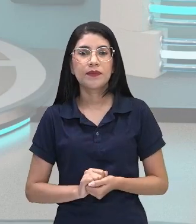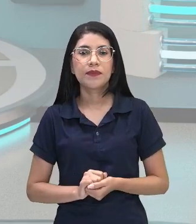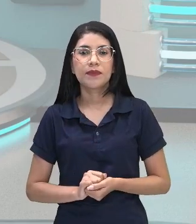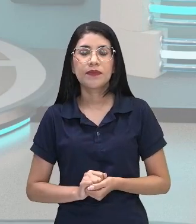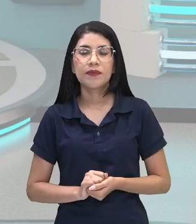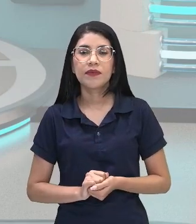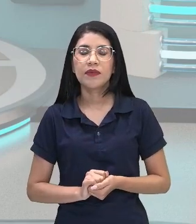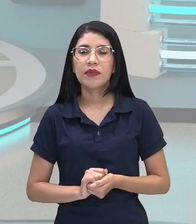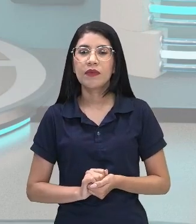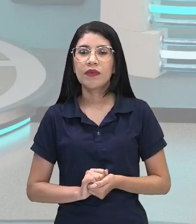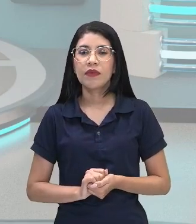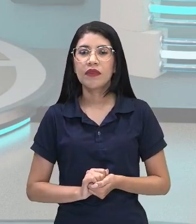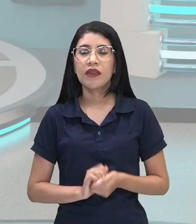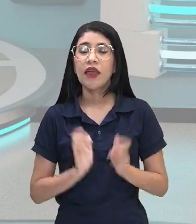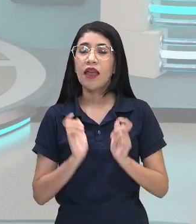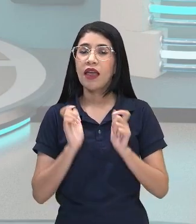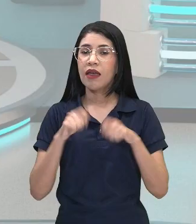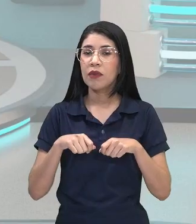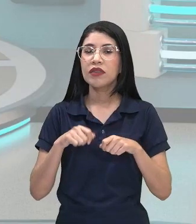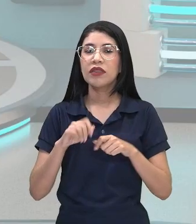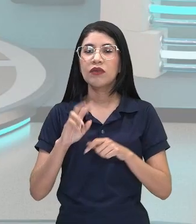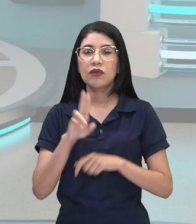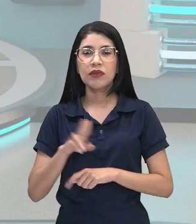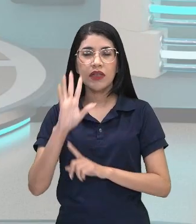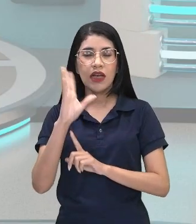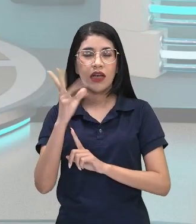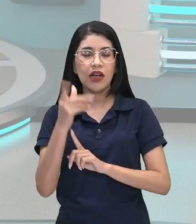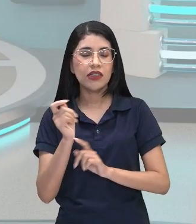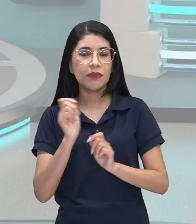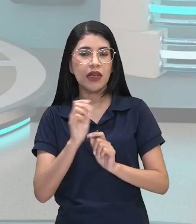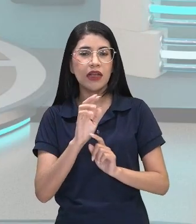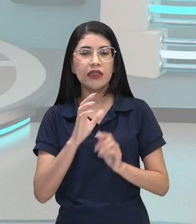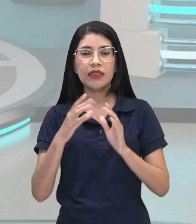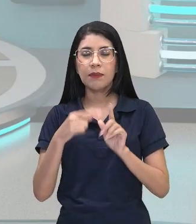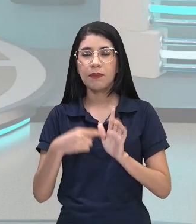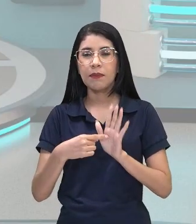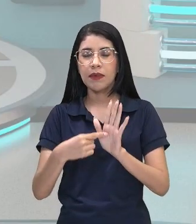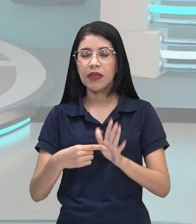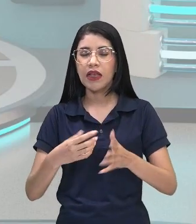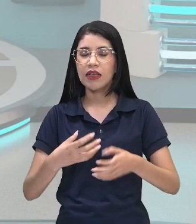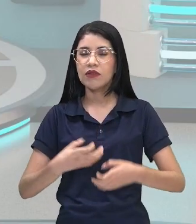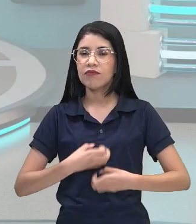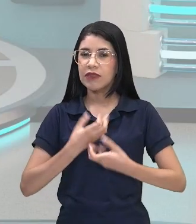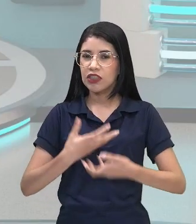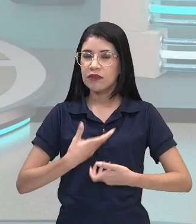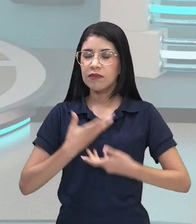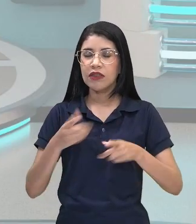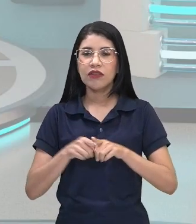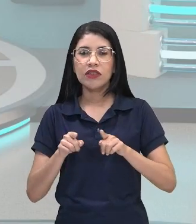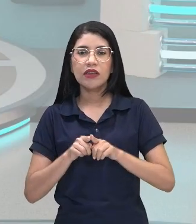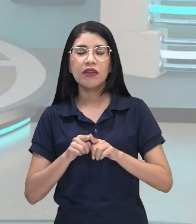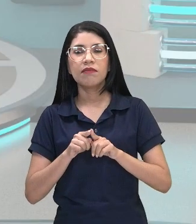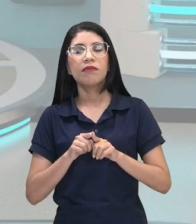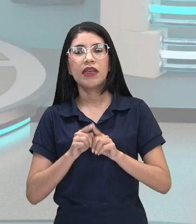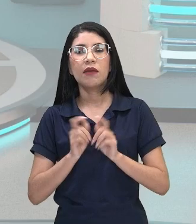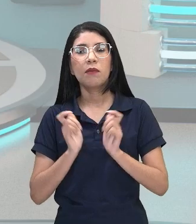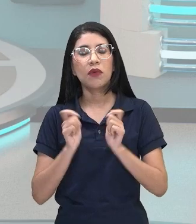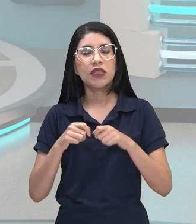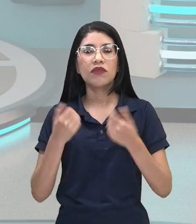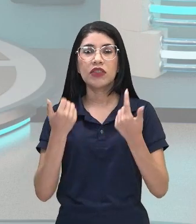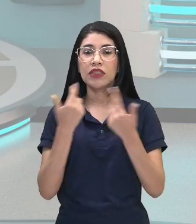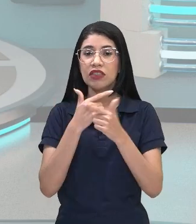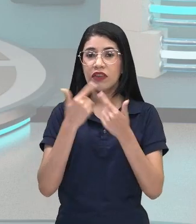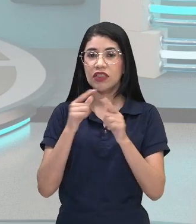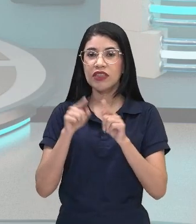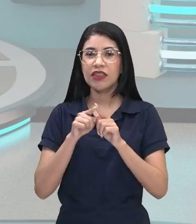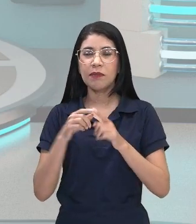através dela nós podemos nos comunicar, expressar nossos sentimentos, por isso ela pode divertir,